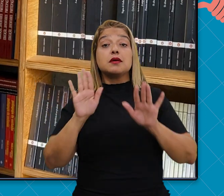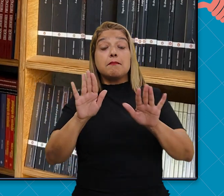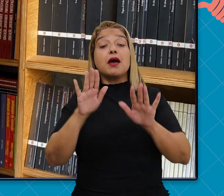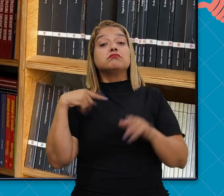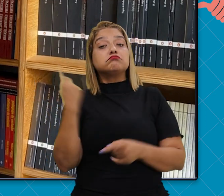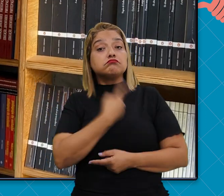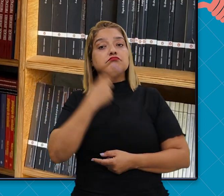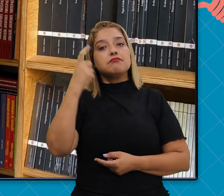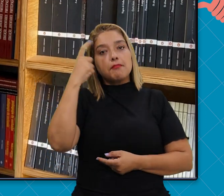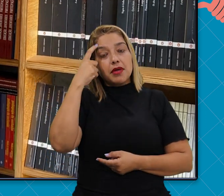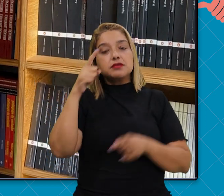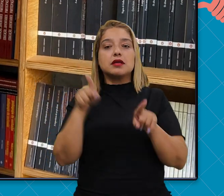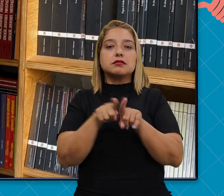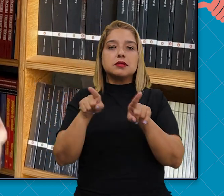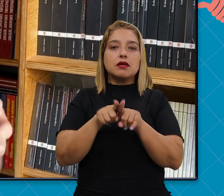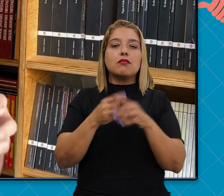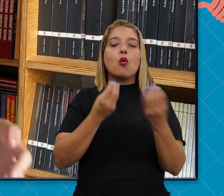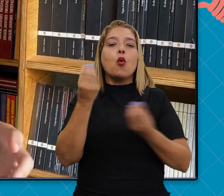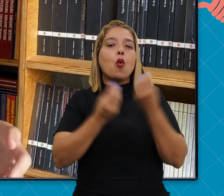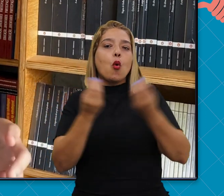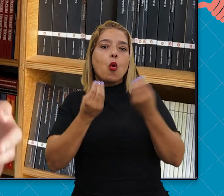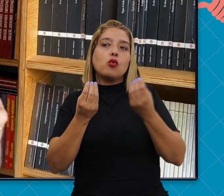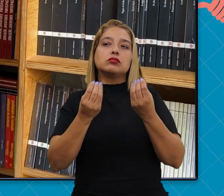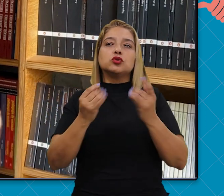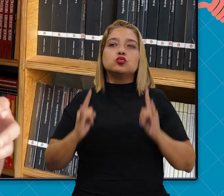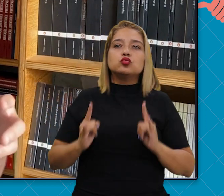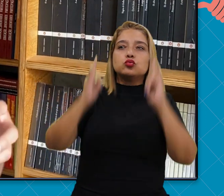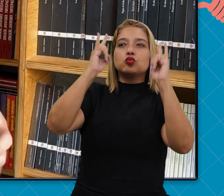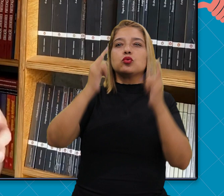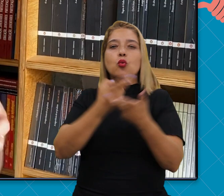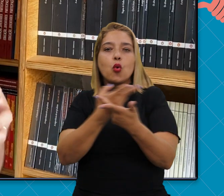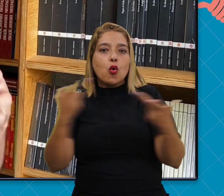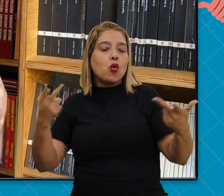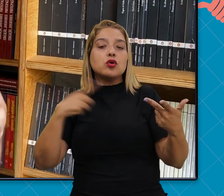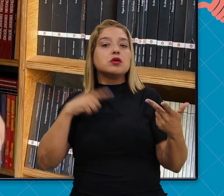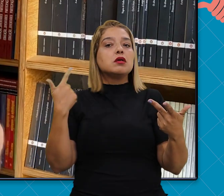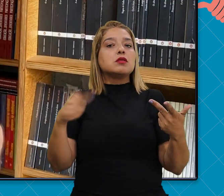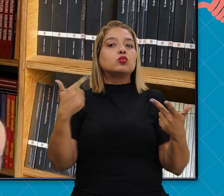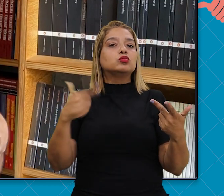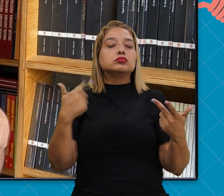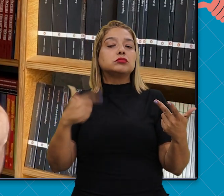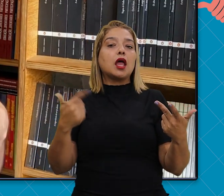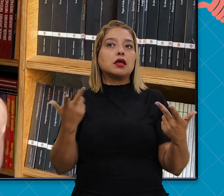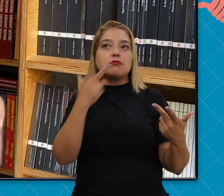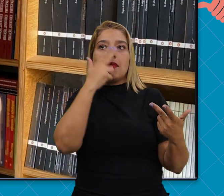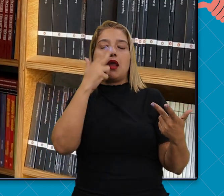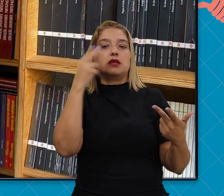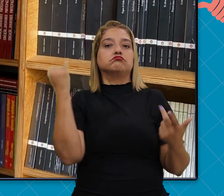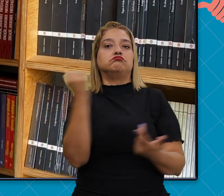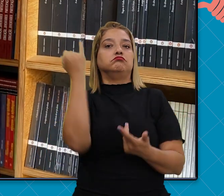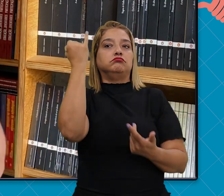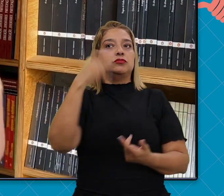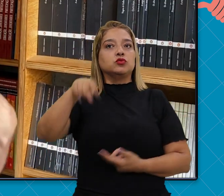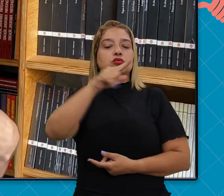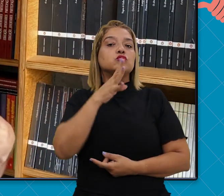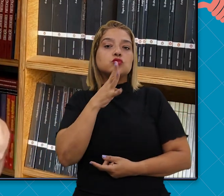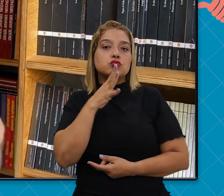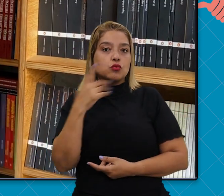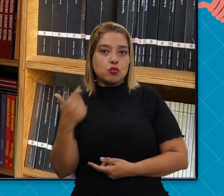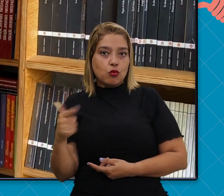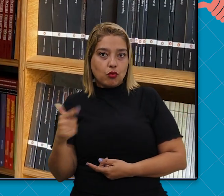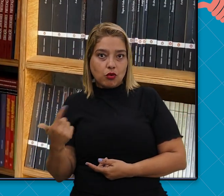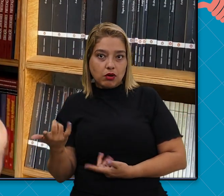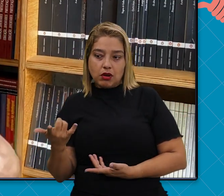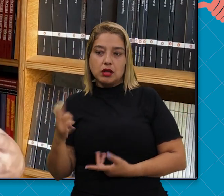podemos pensar também em bens culturais que ainda não têm tanta inserção, não são tão